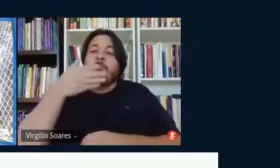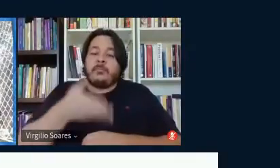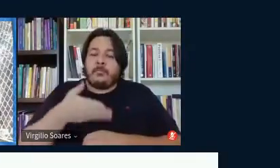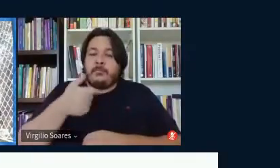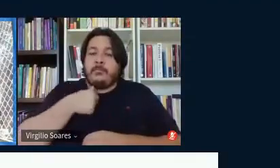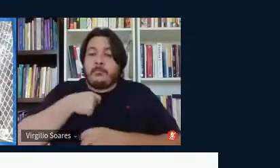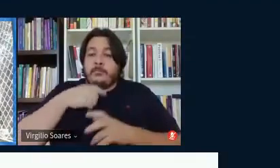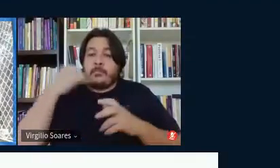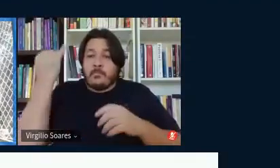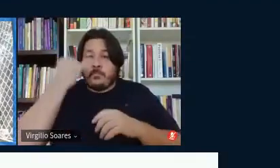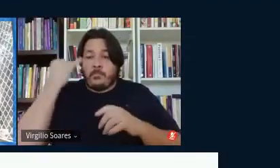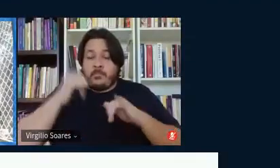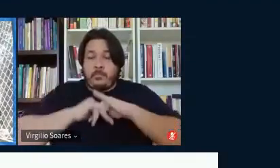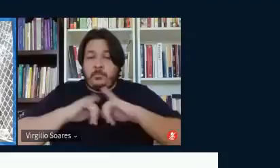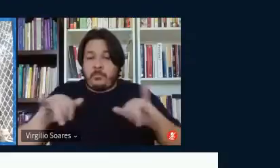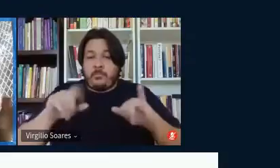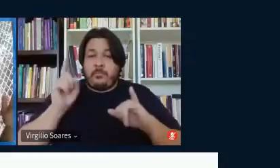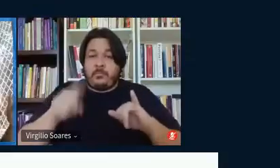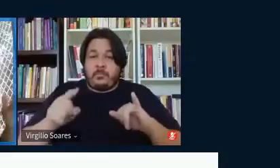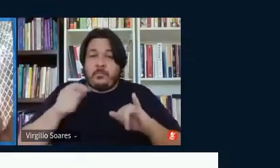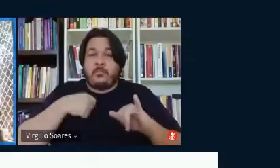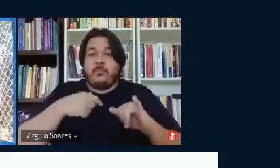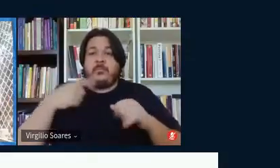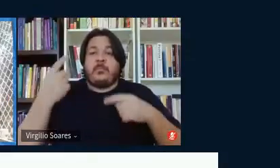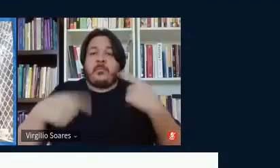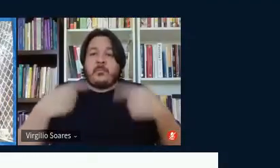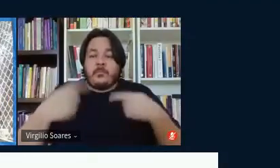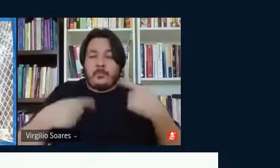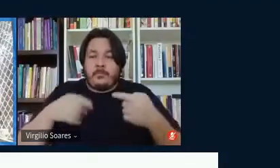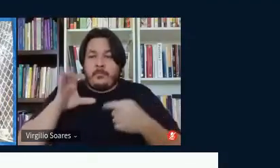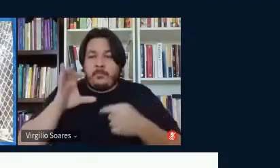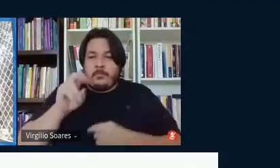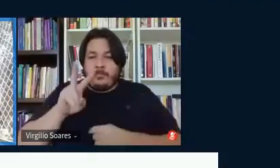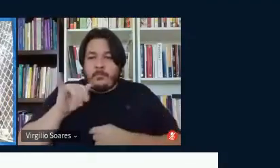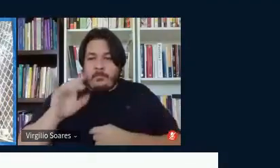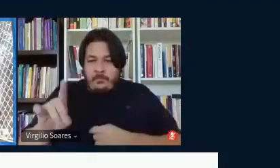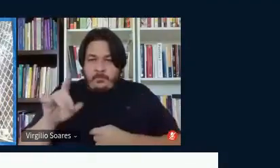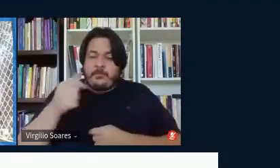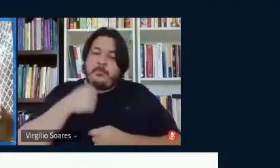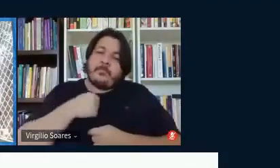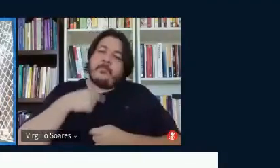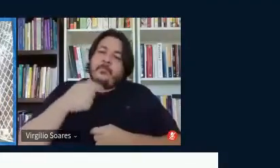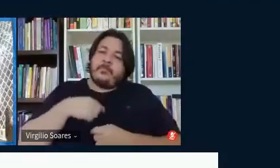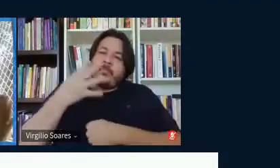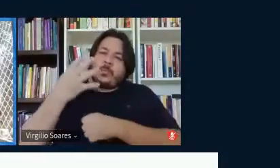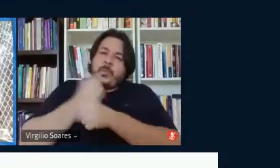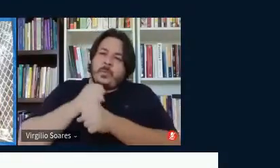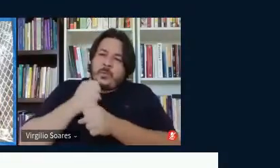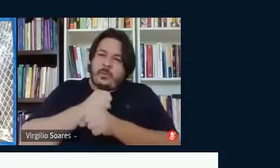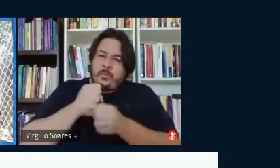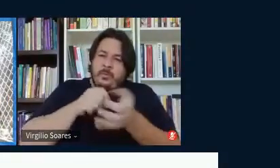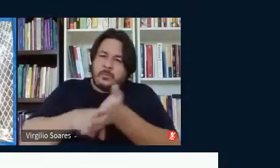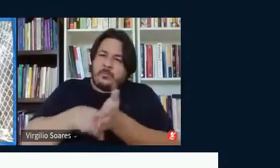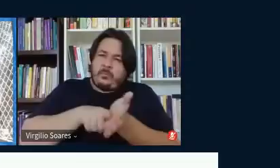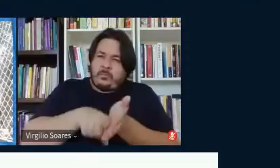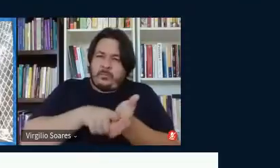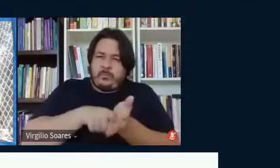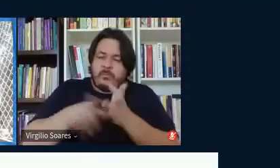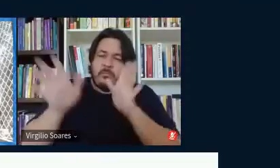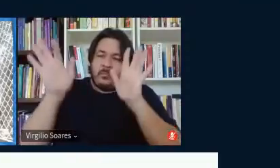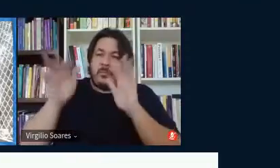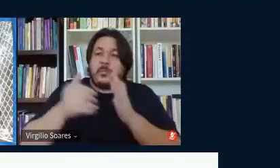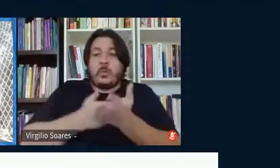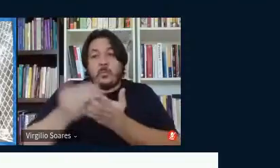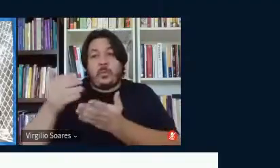nosso projeto sobre o Covid. A gente vem de 4 anos de pesquisa, que começou em 2016 e se encerrou no ano